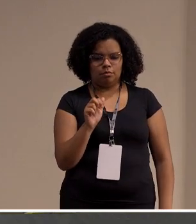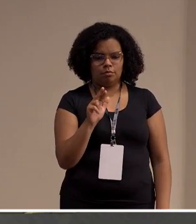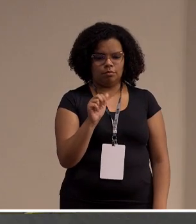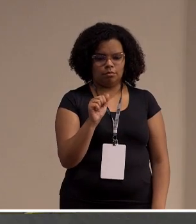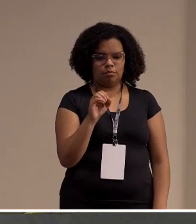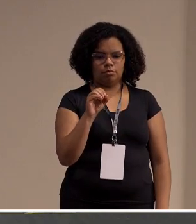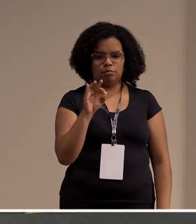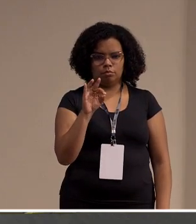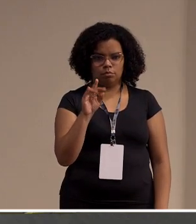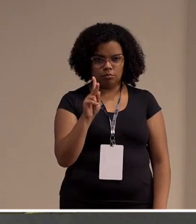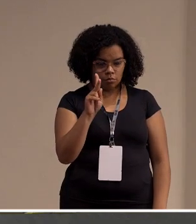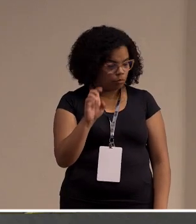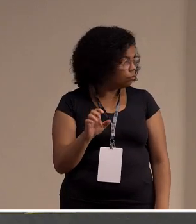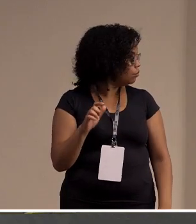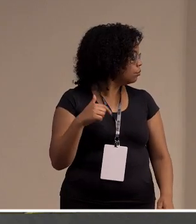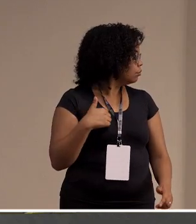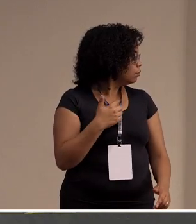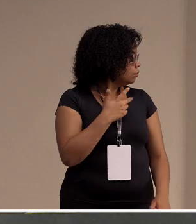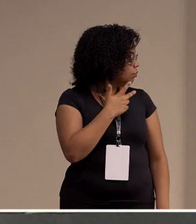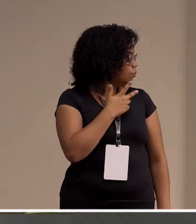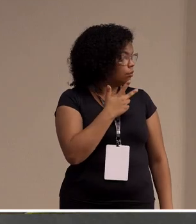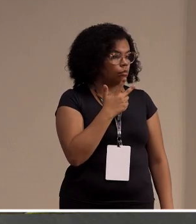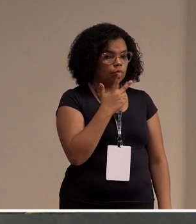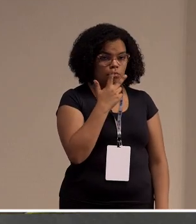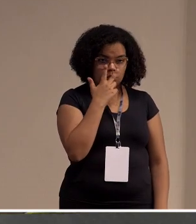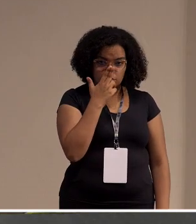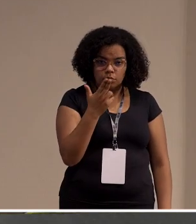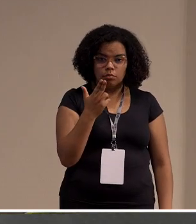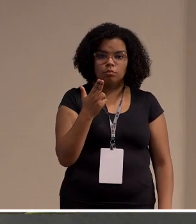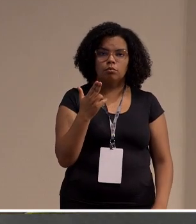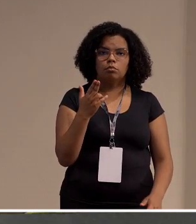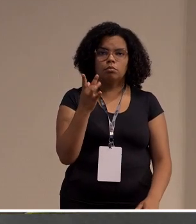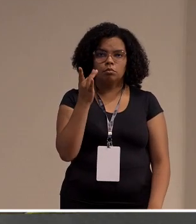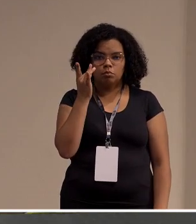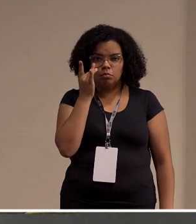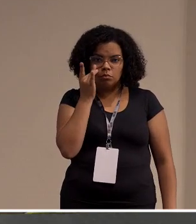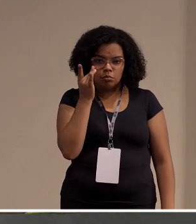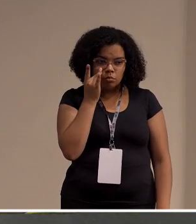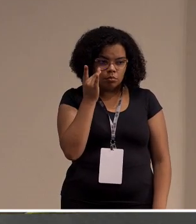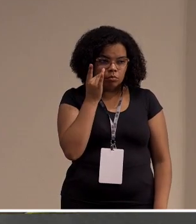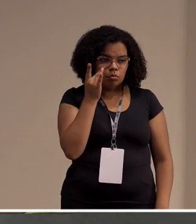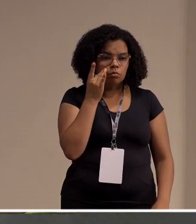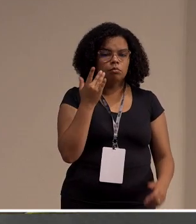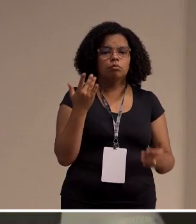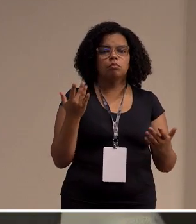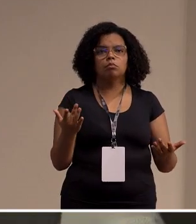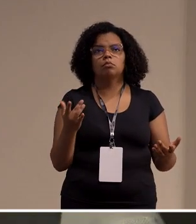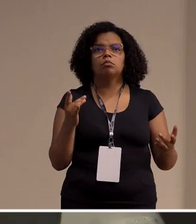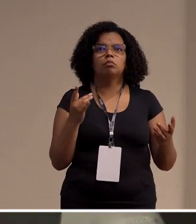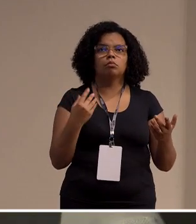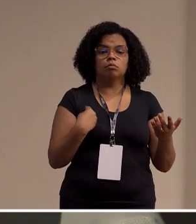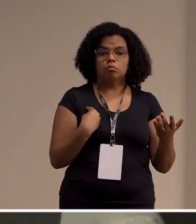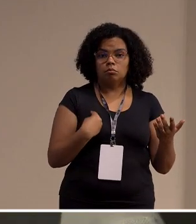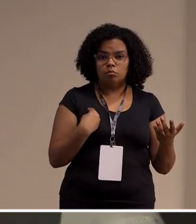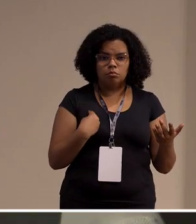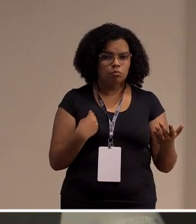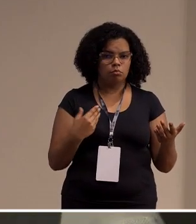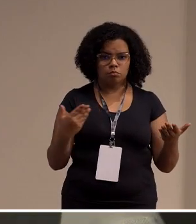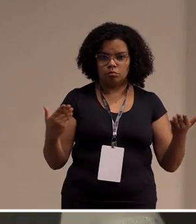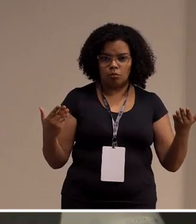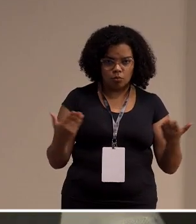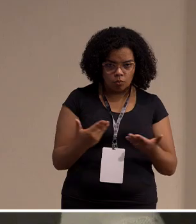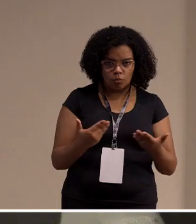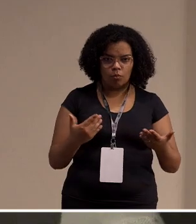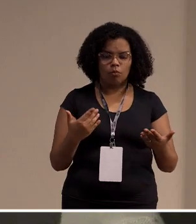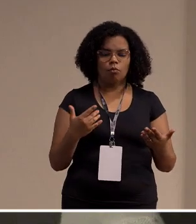Bem, acho que o presente ele é sempre acossado, né? Acossado por